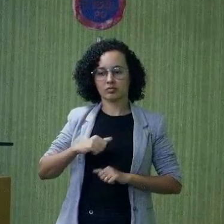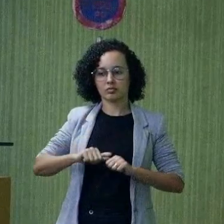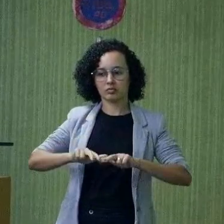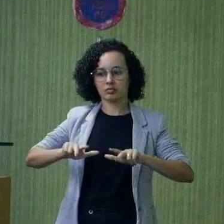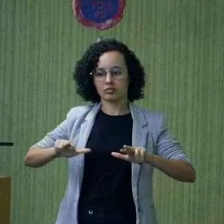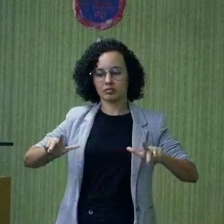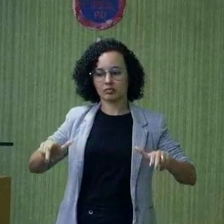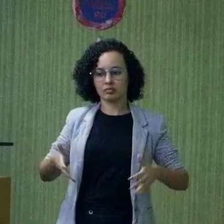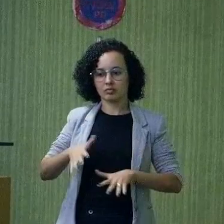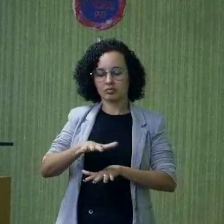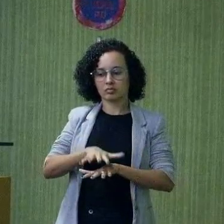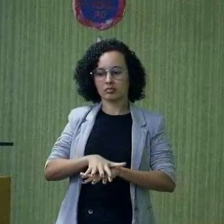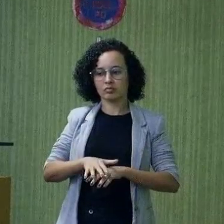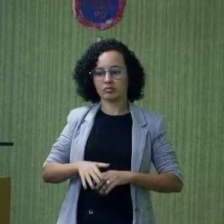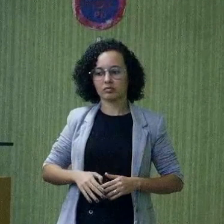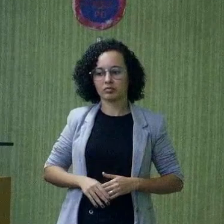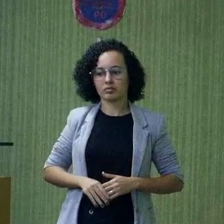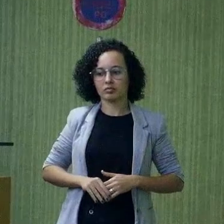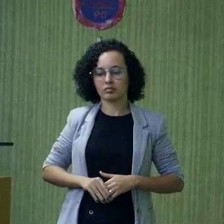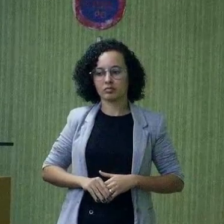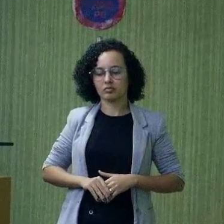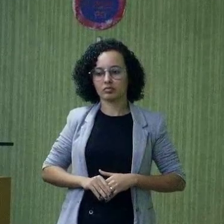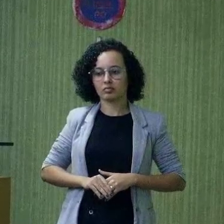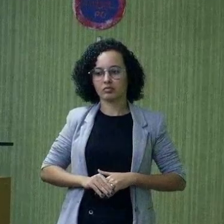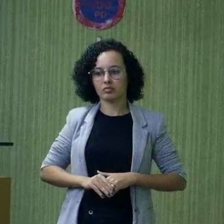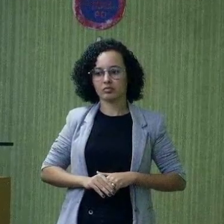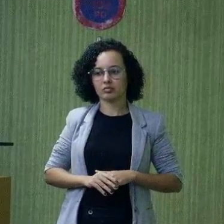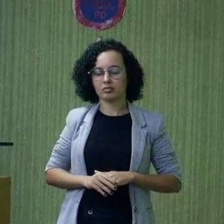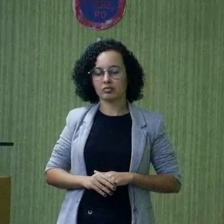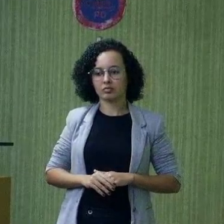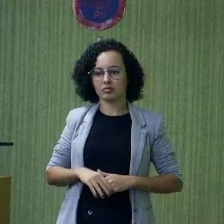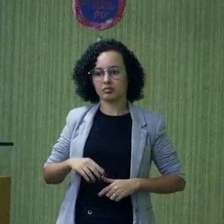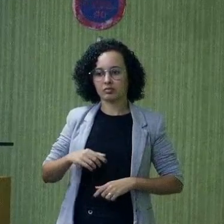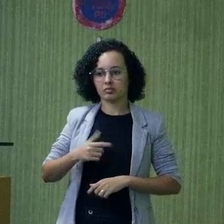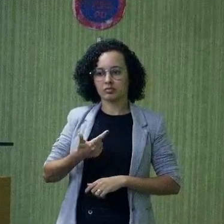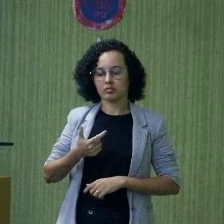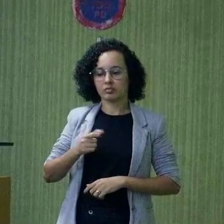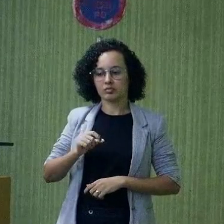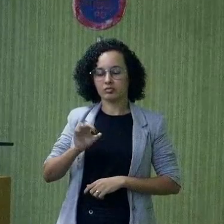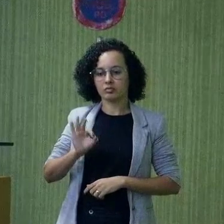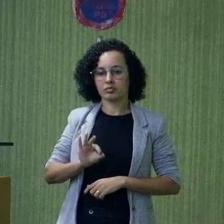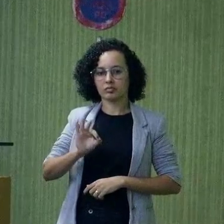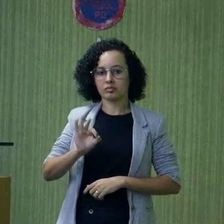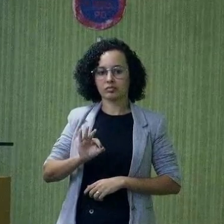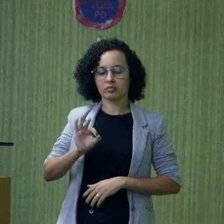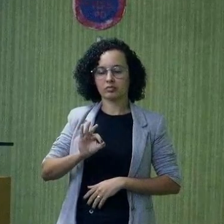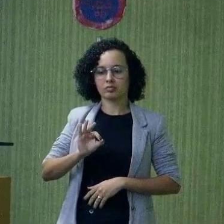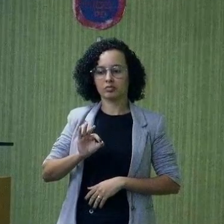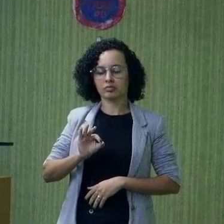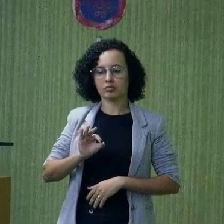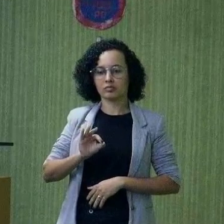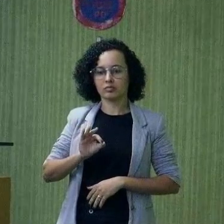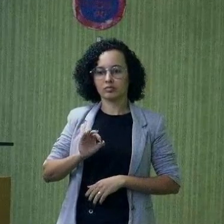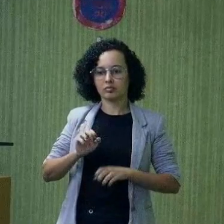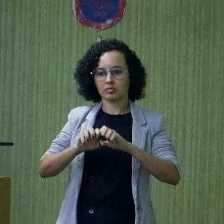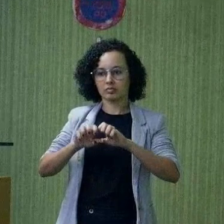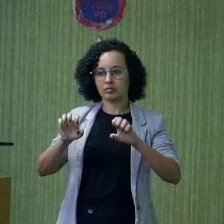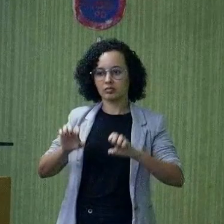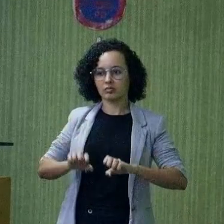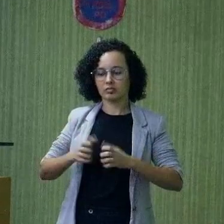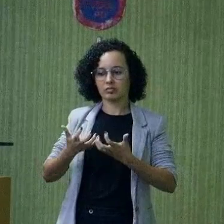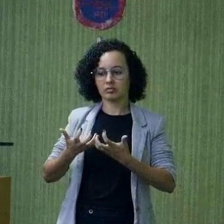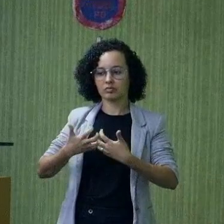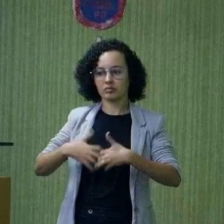a temática da diversidade e inclusão com 20% estrutura e funcionamento da